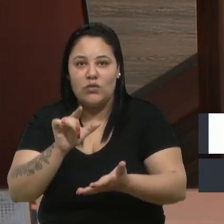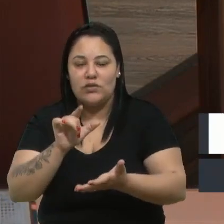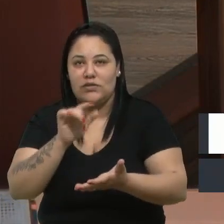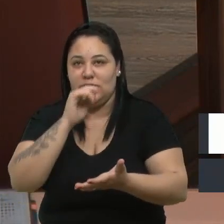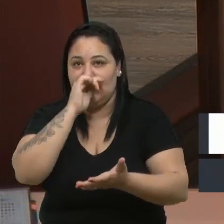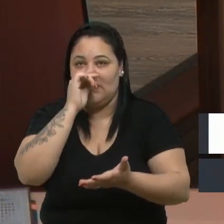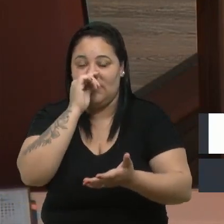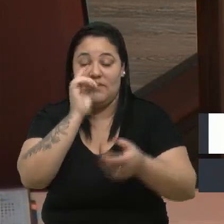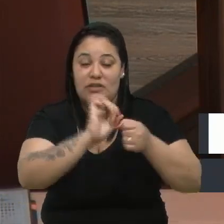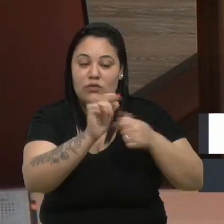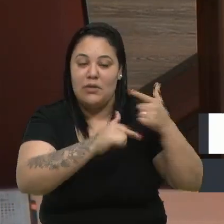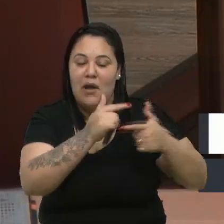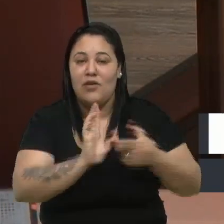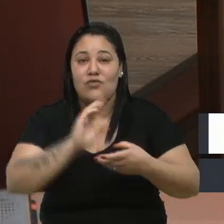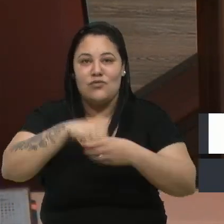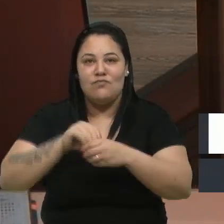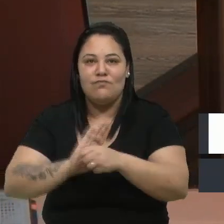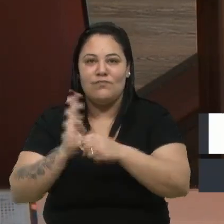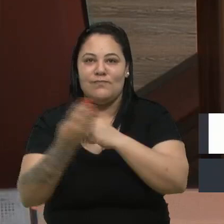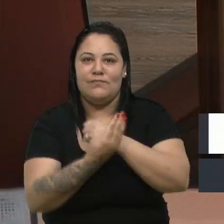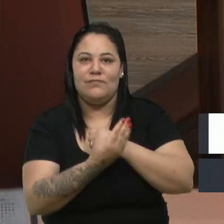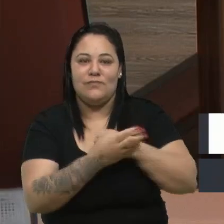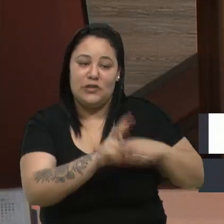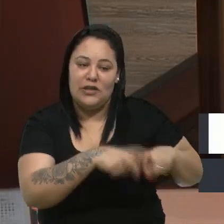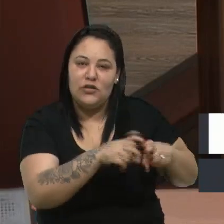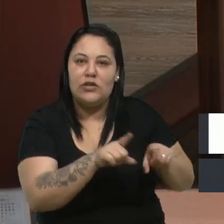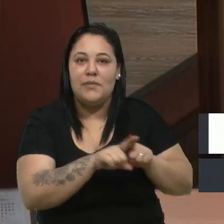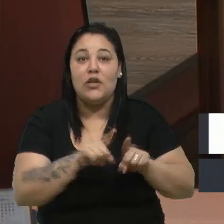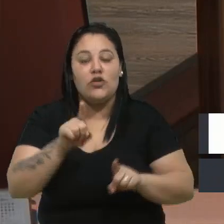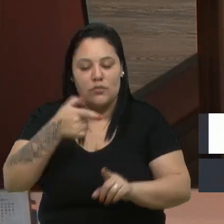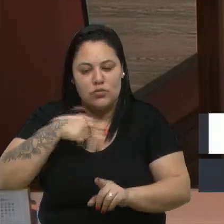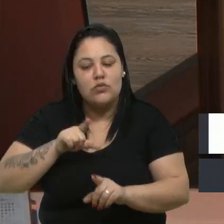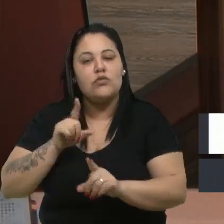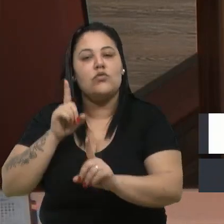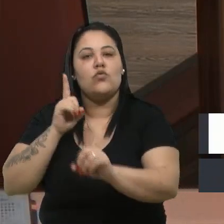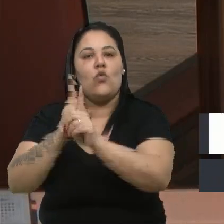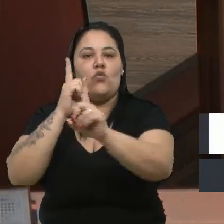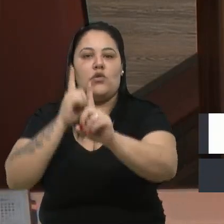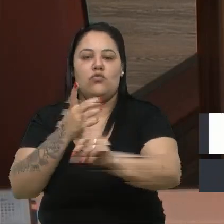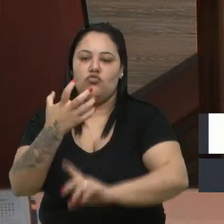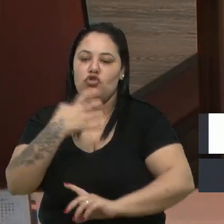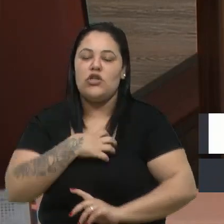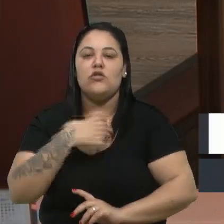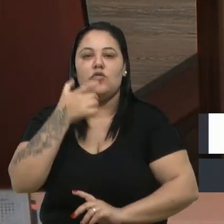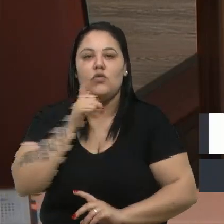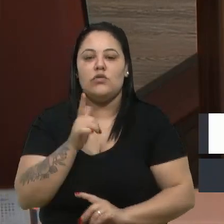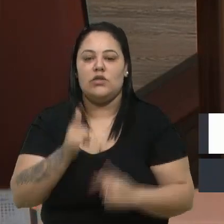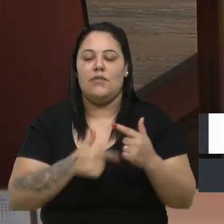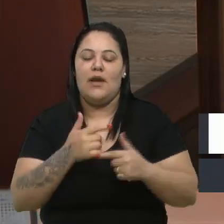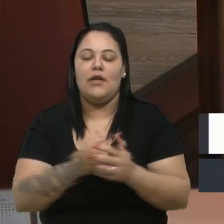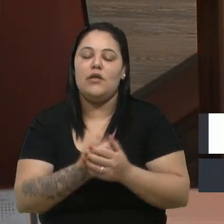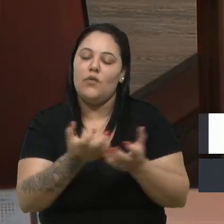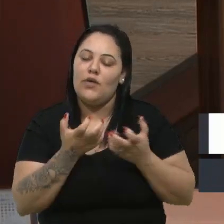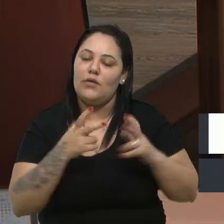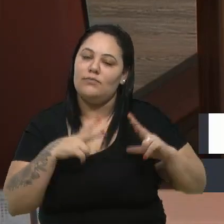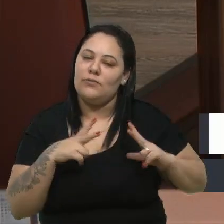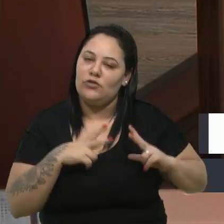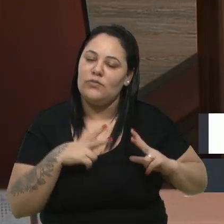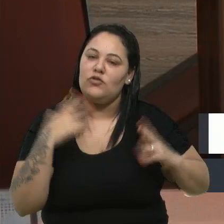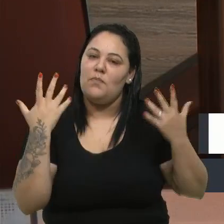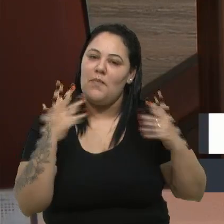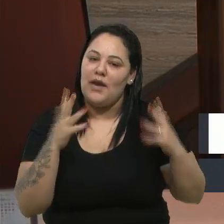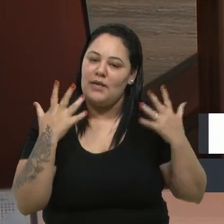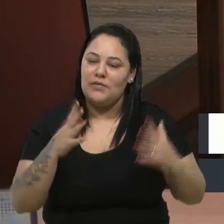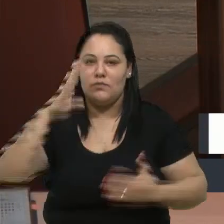interior e nós vamos fazer, nós vamos dar um jeito. Então, eu quero especialmente parabenizar o nosso Tenente Coronel Vargas por tomar essa